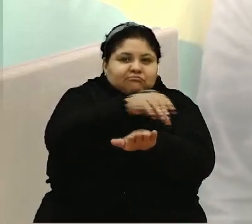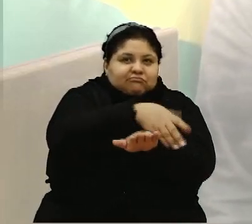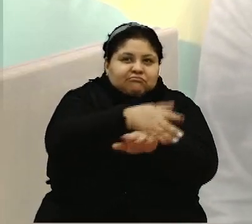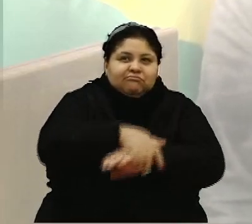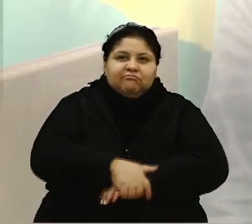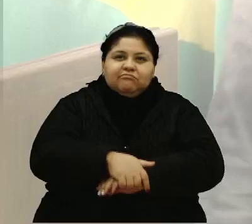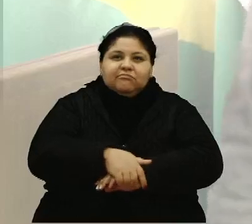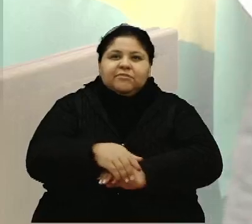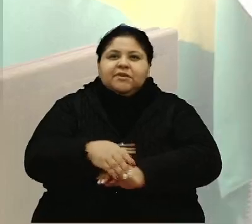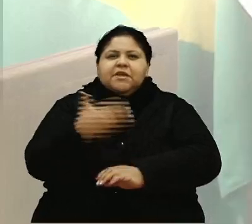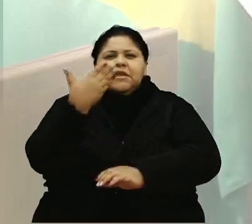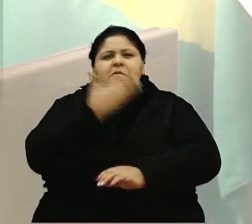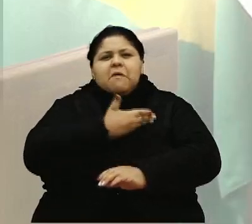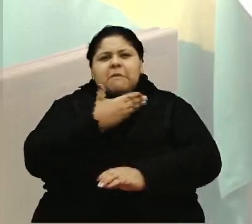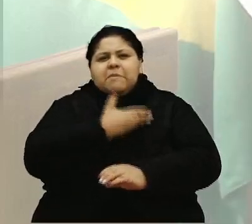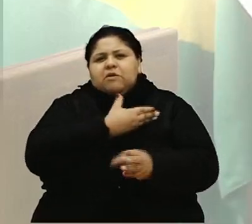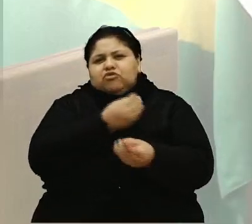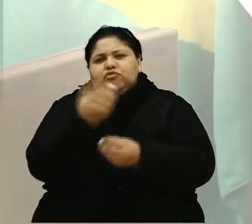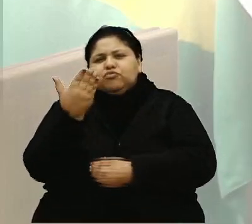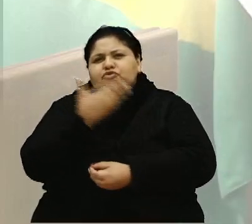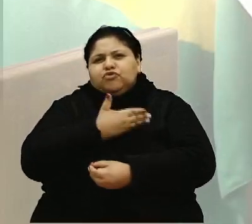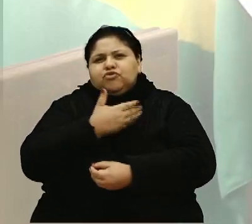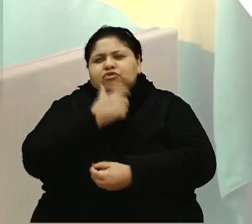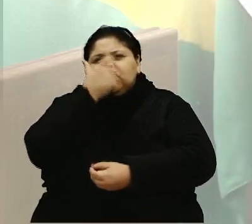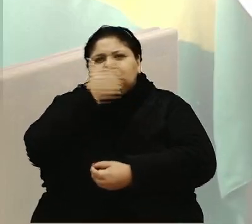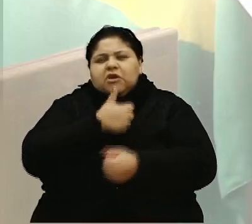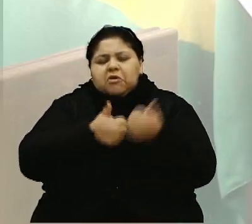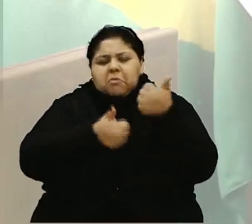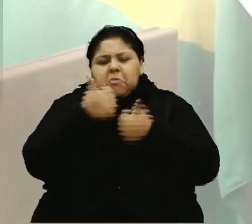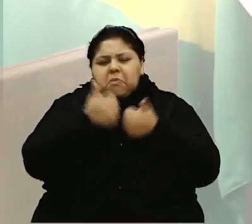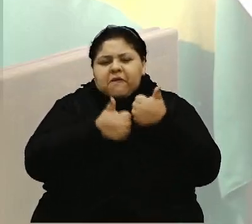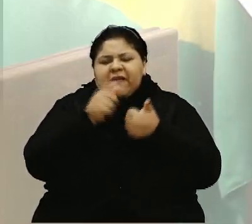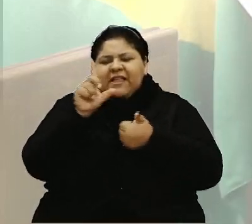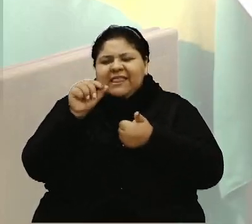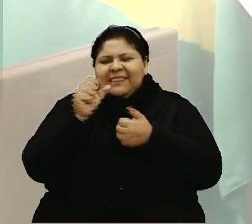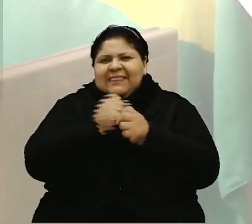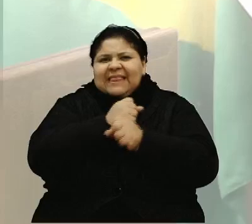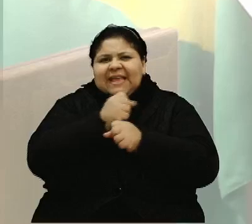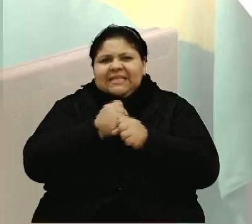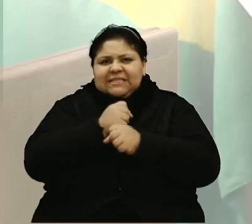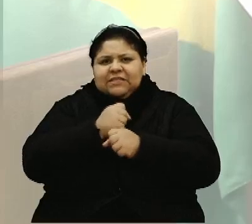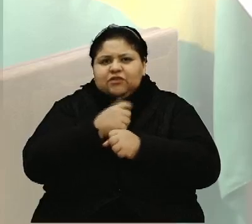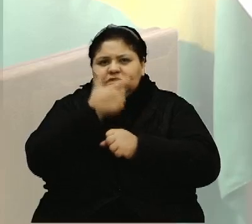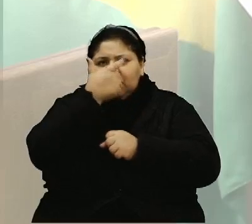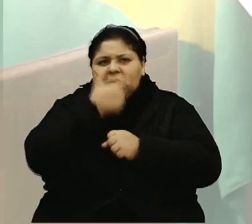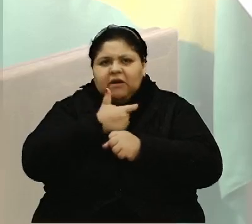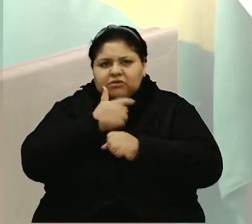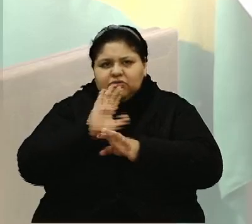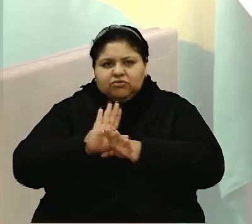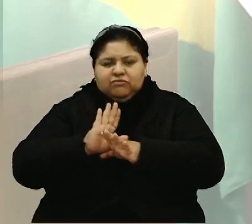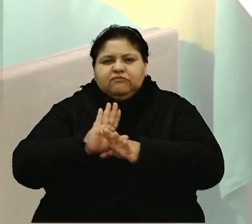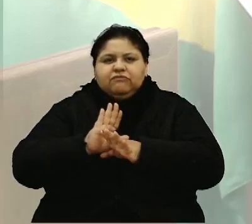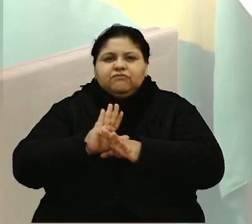é um amigo de muitos anos, eu acho que nós jogamos futebol juntos uns 10 anos.